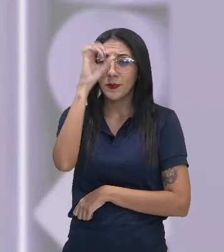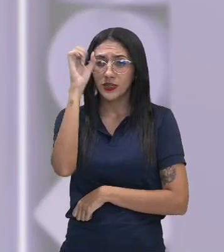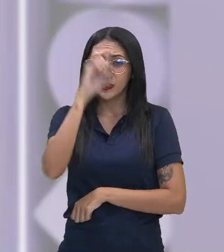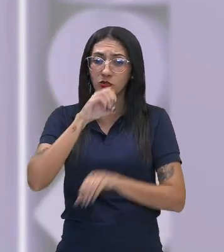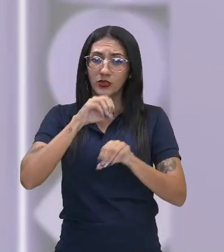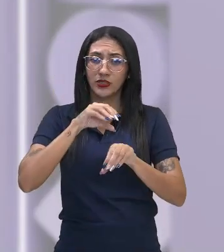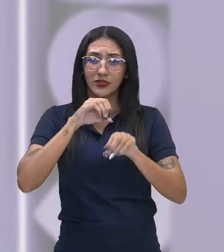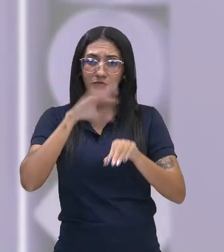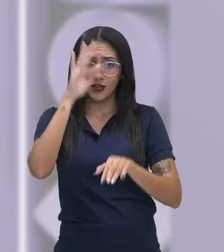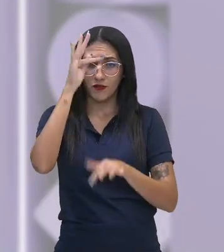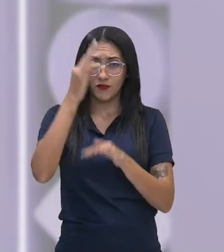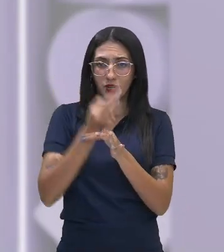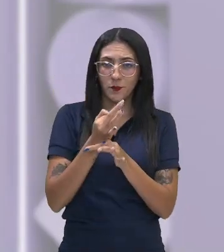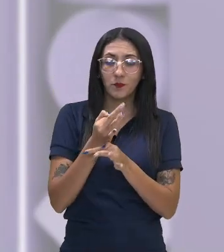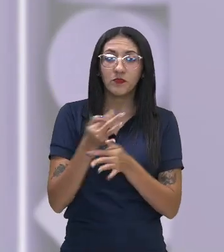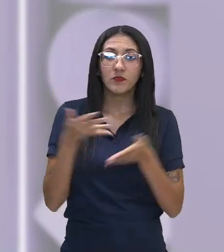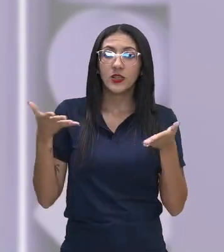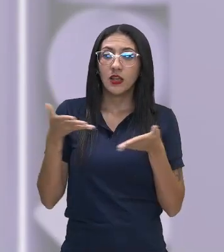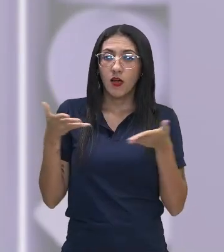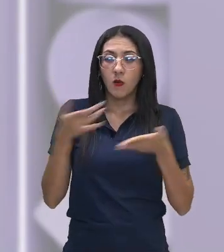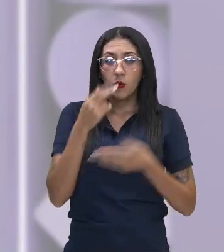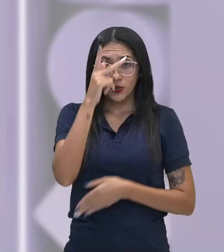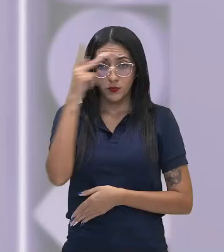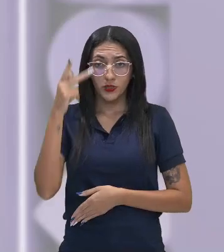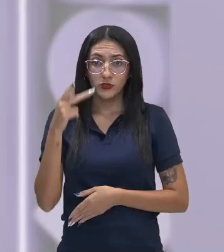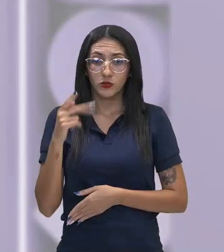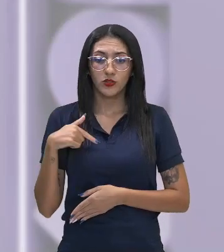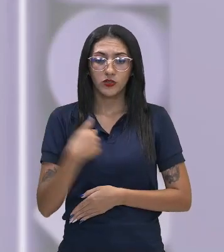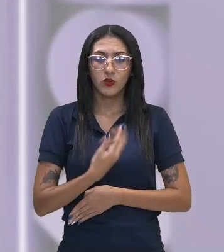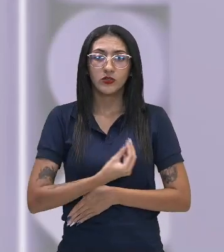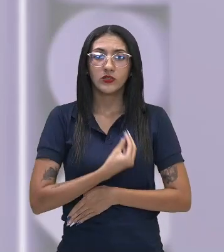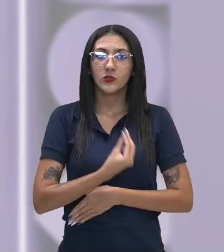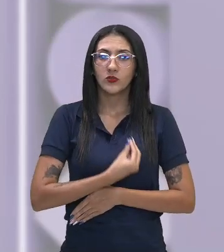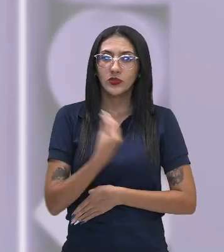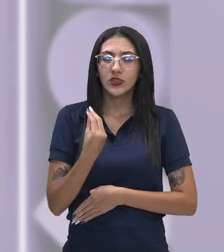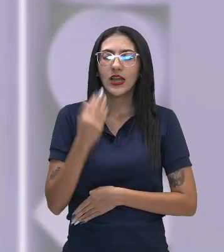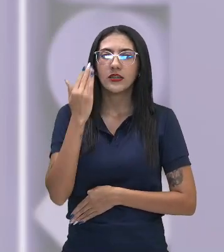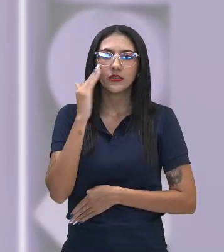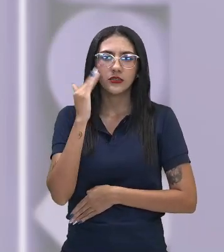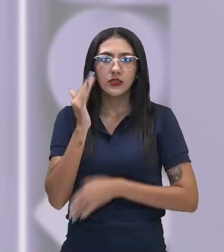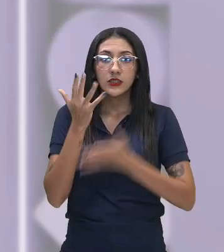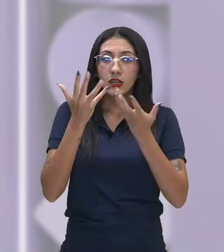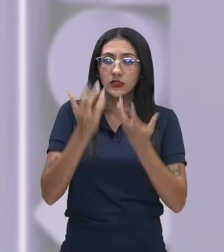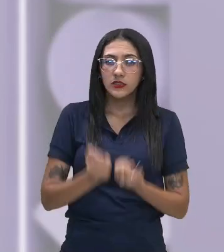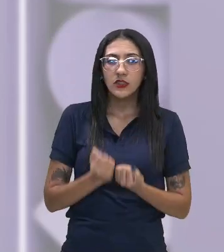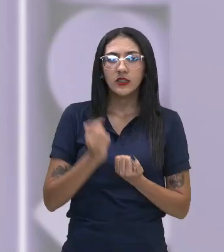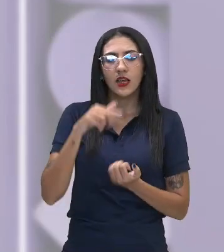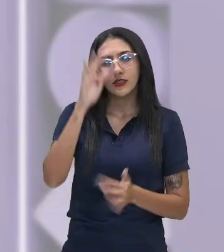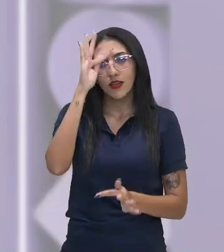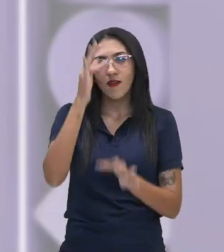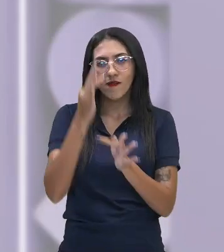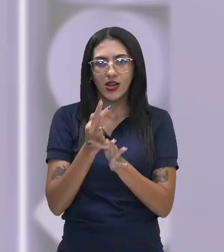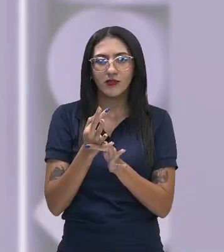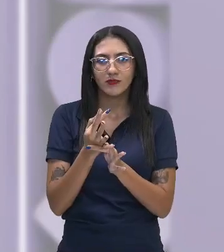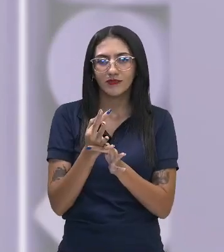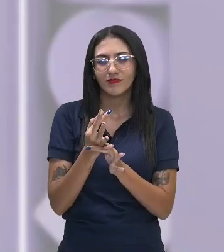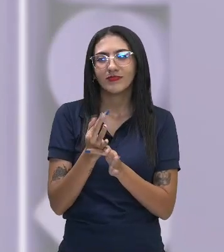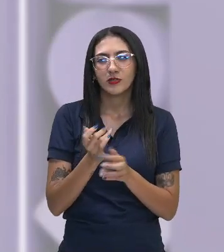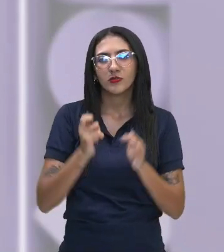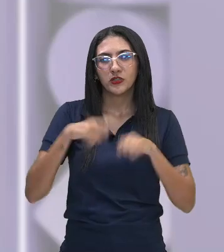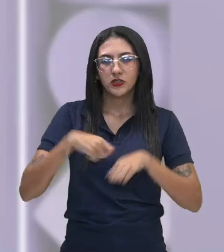forma, testemunham de que um outro mundo, com bondade, com compreensão, é possível. Apesar de